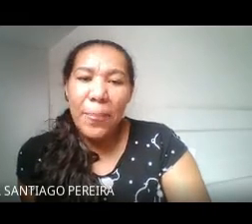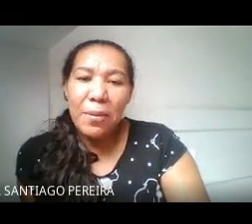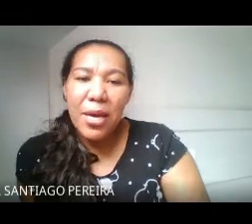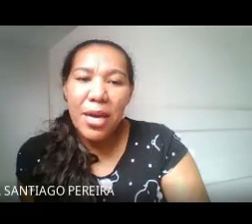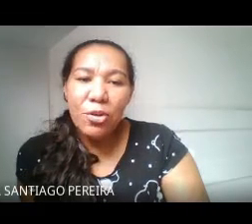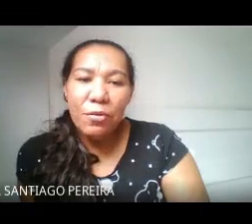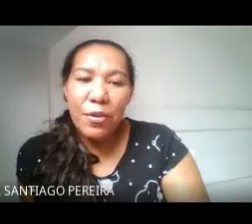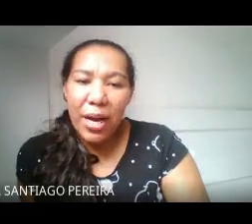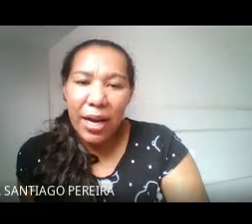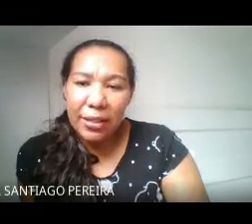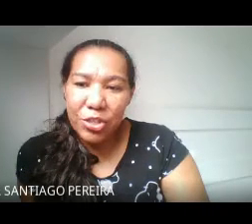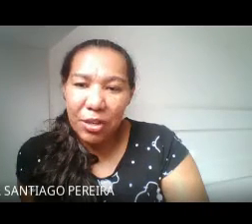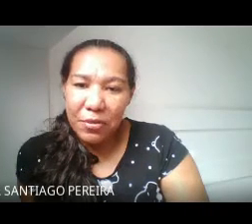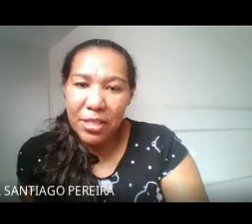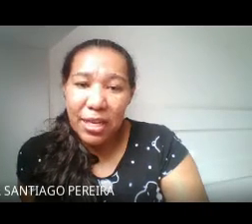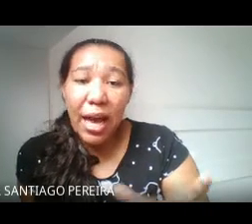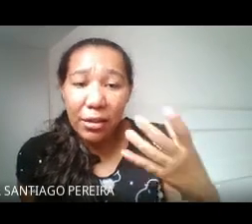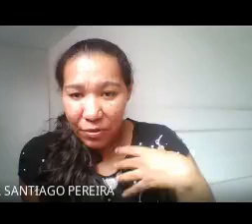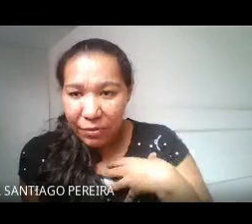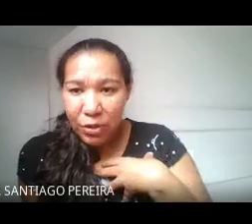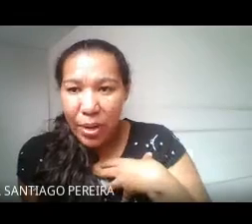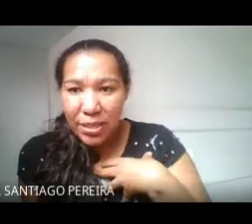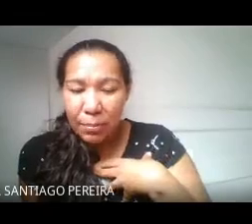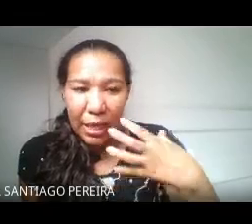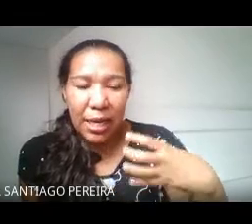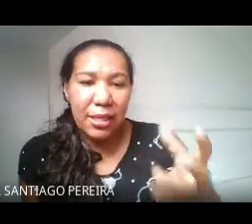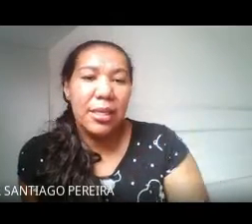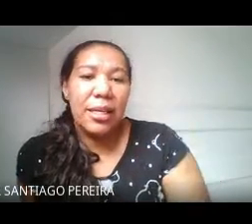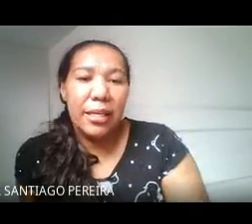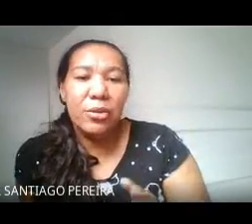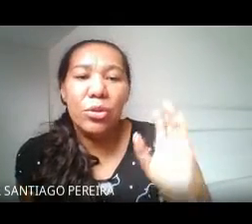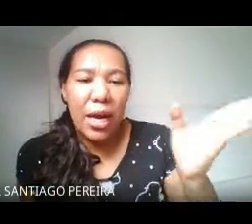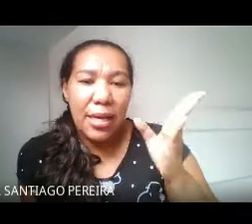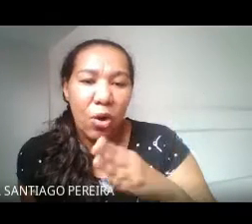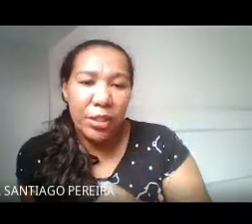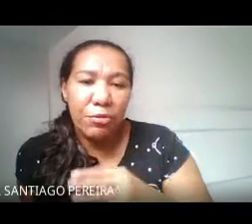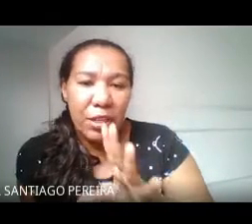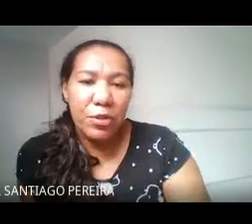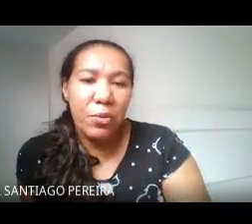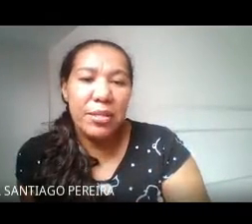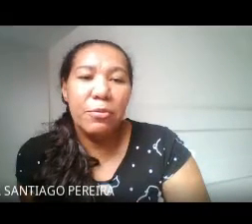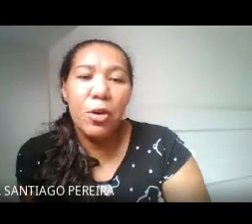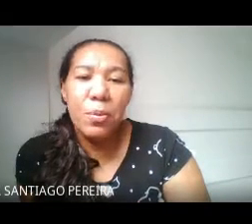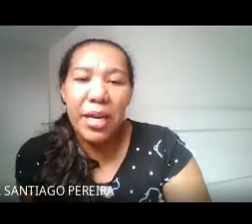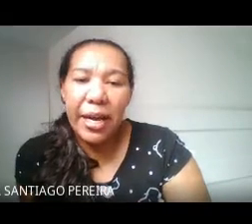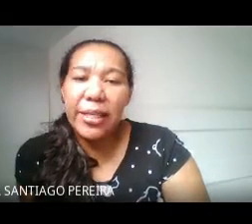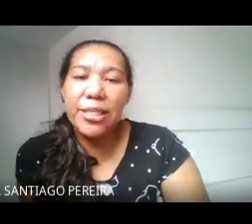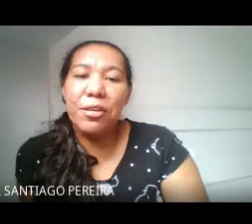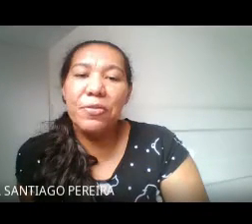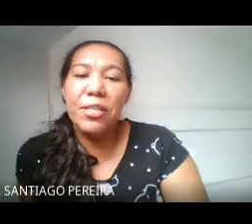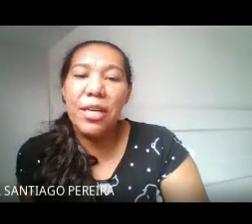vendo? Primeiro veio a característica física, aquele que eu falei foi só um exemplo, tá? Aquele da ordem que eu falei foi só um exemplo. Veio